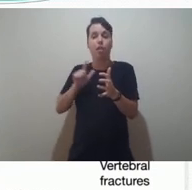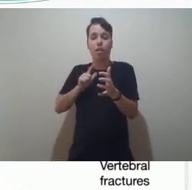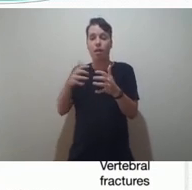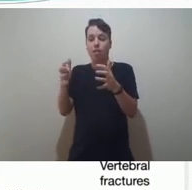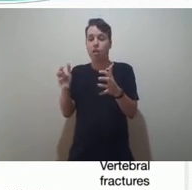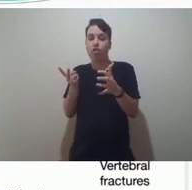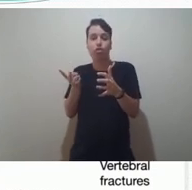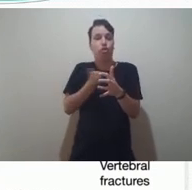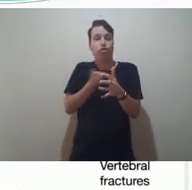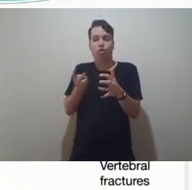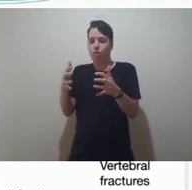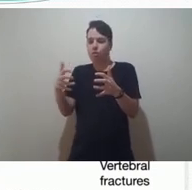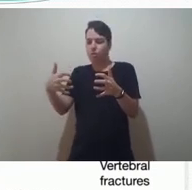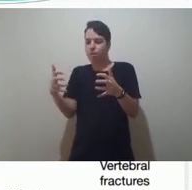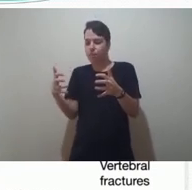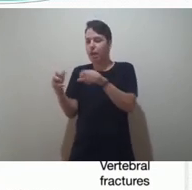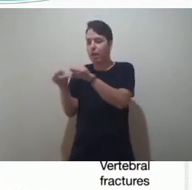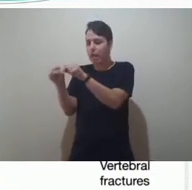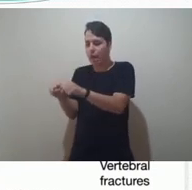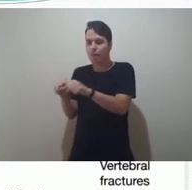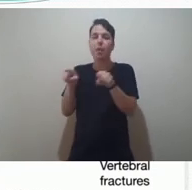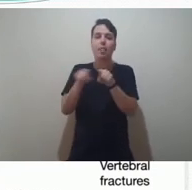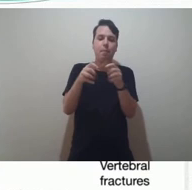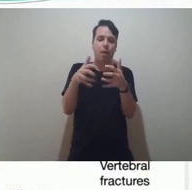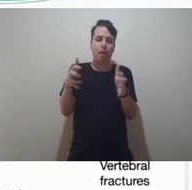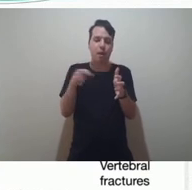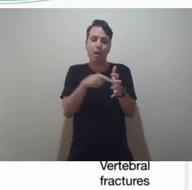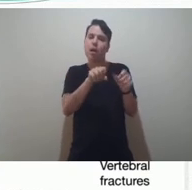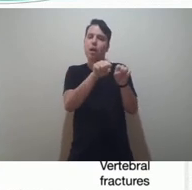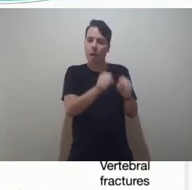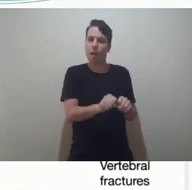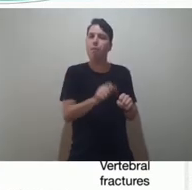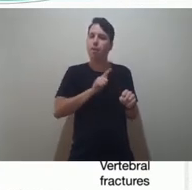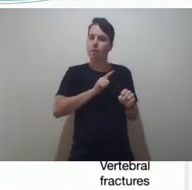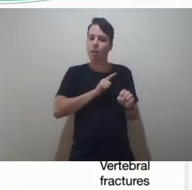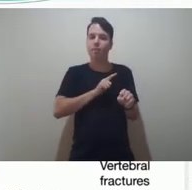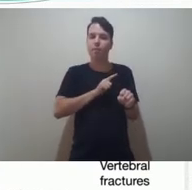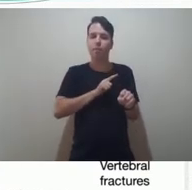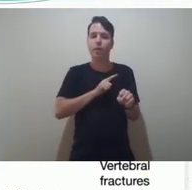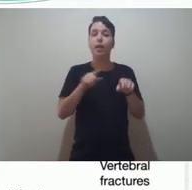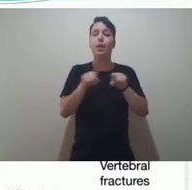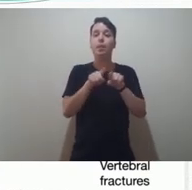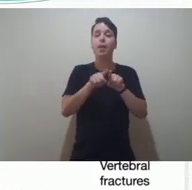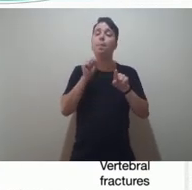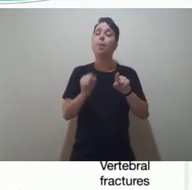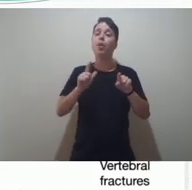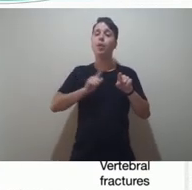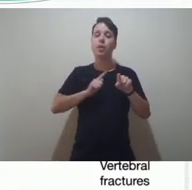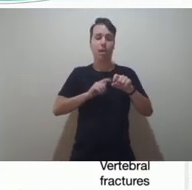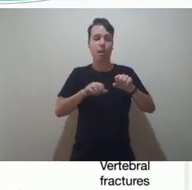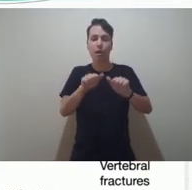ser em ambos os lados do corpo. E também podem